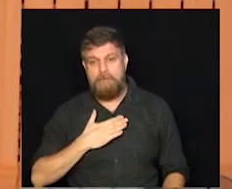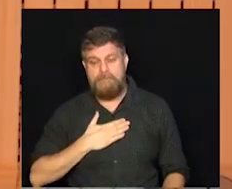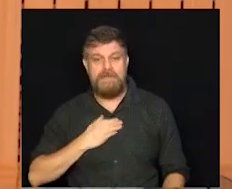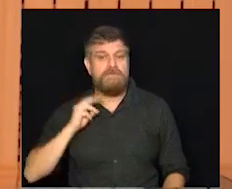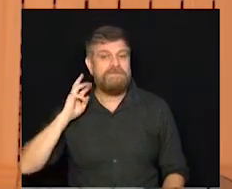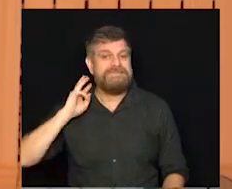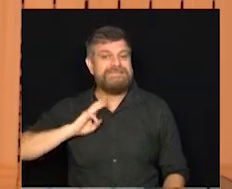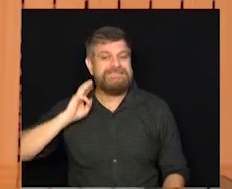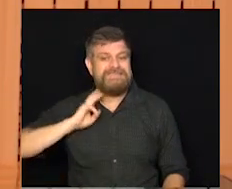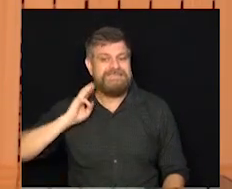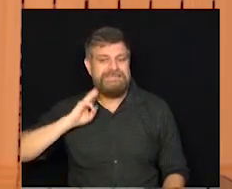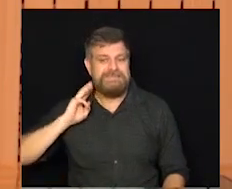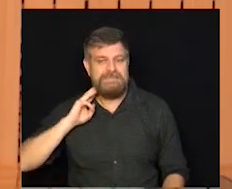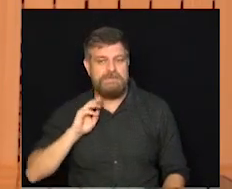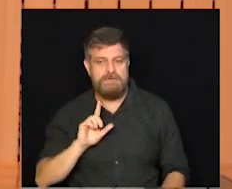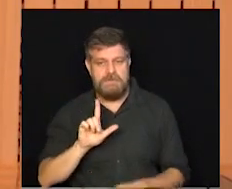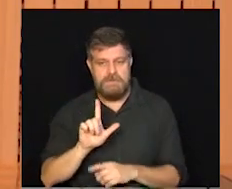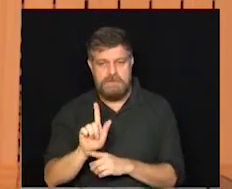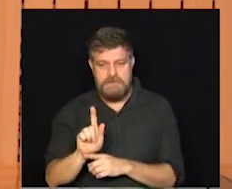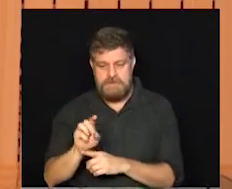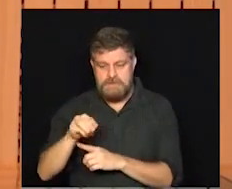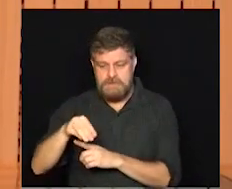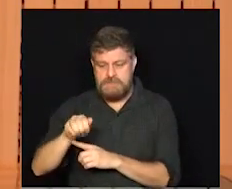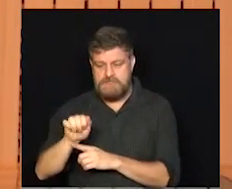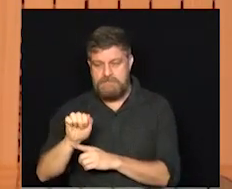mandatocecilio@gmail.com. Pastor Rodrigo, nos ouve?